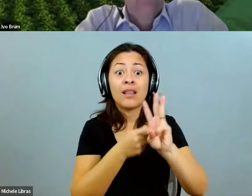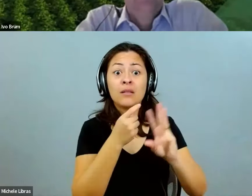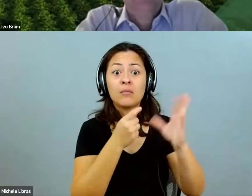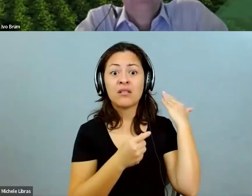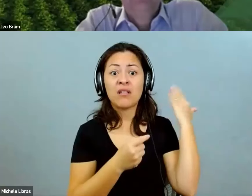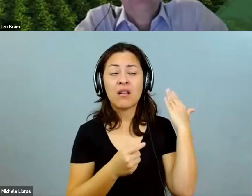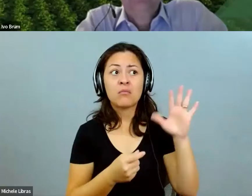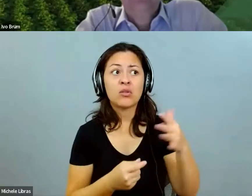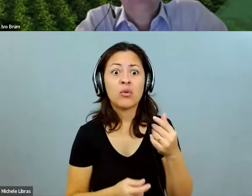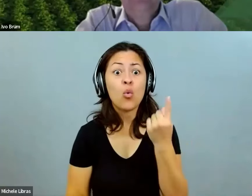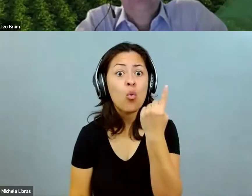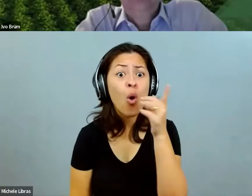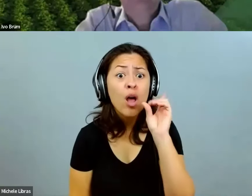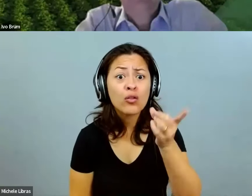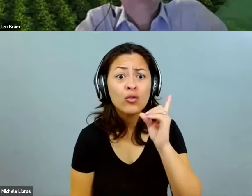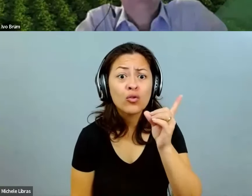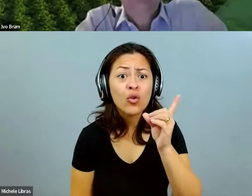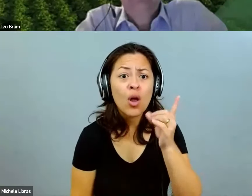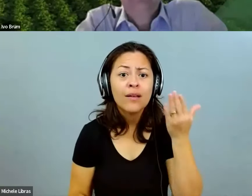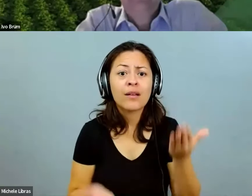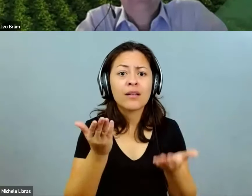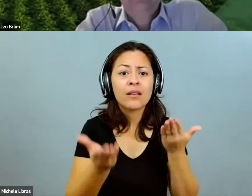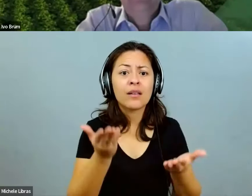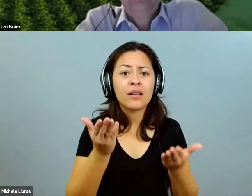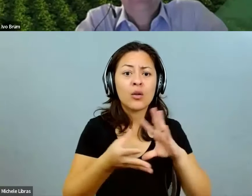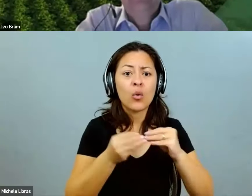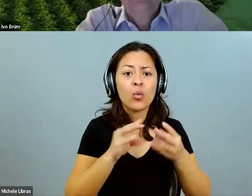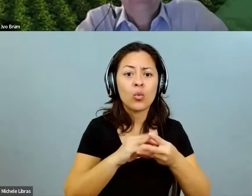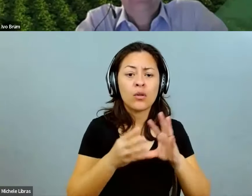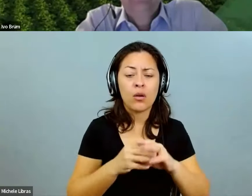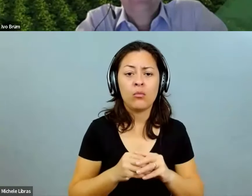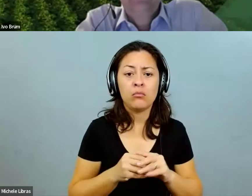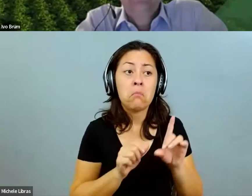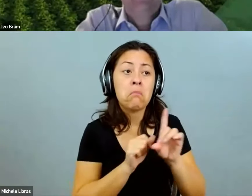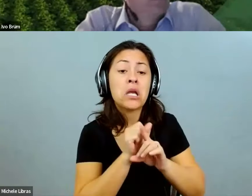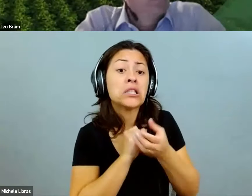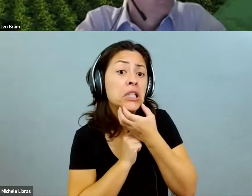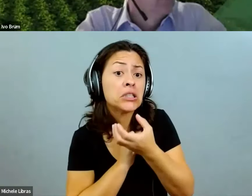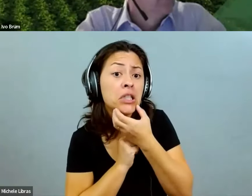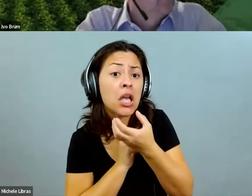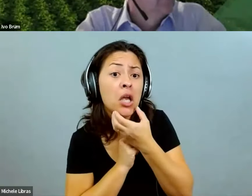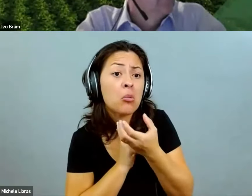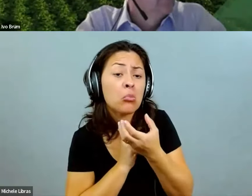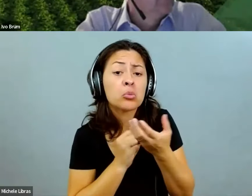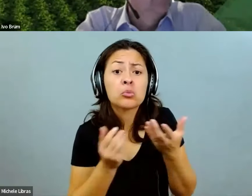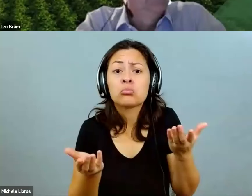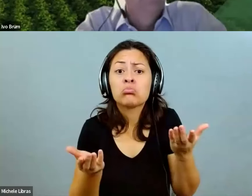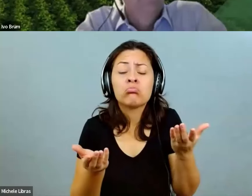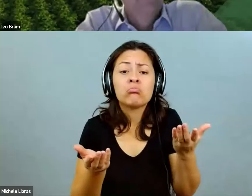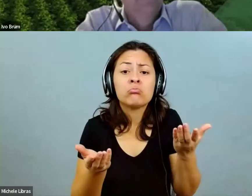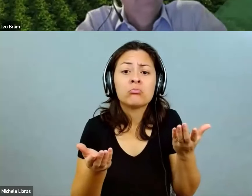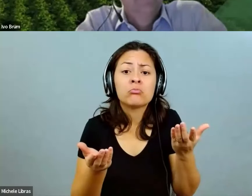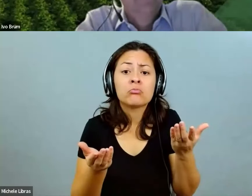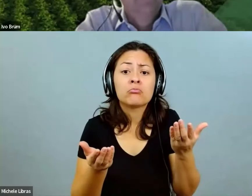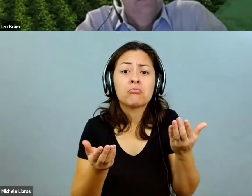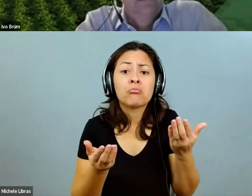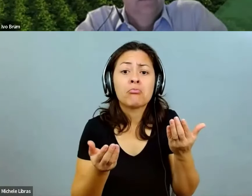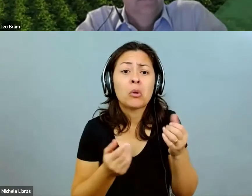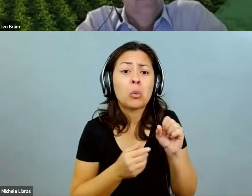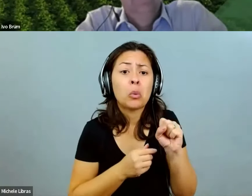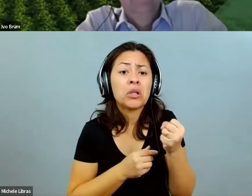liba peso o preço Spot e o preço em dezembro ali na frente dezembro 24 o preço nunca passou de